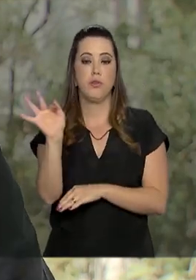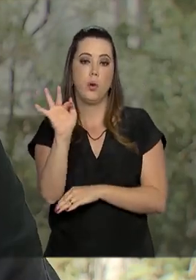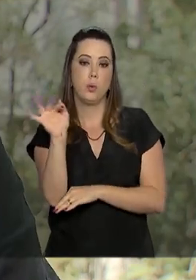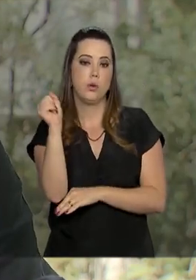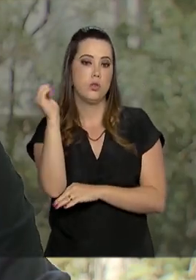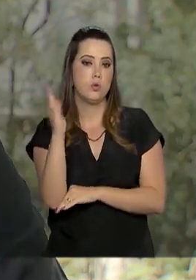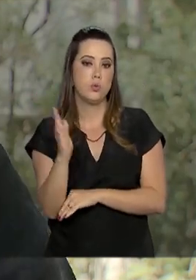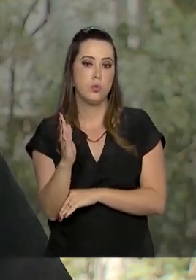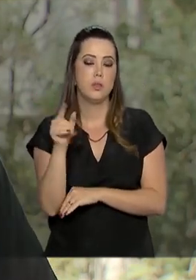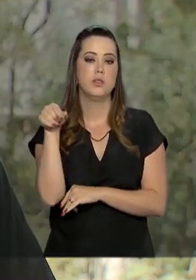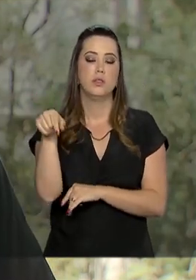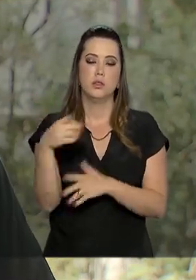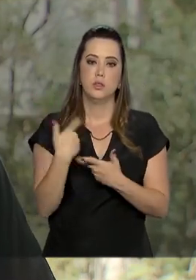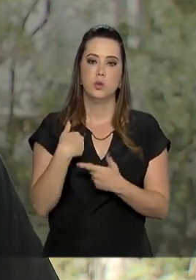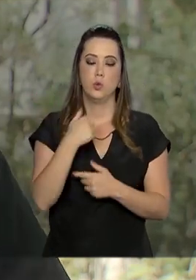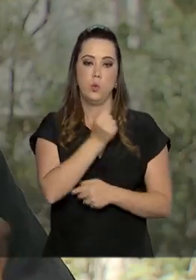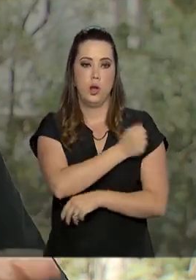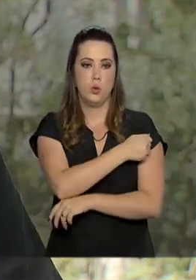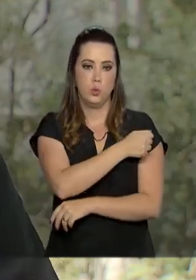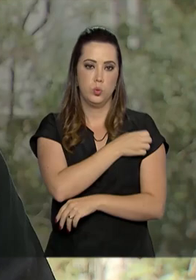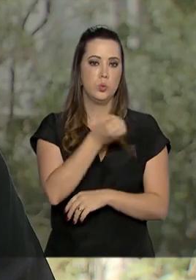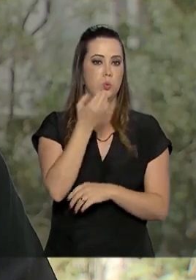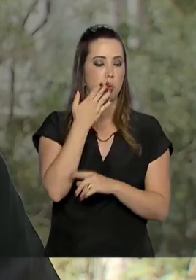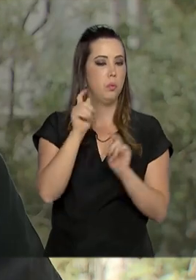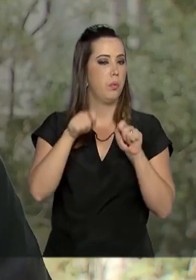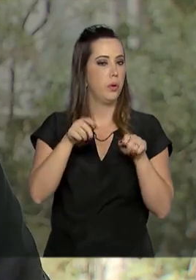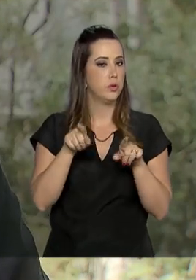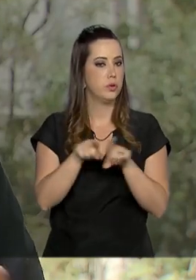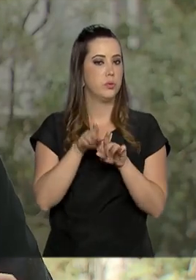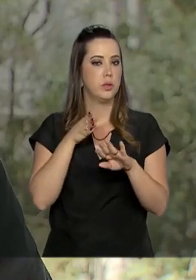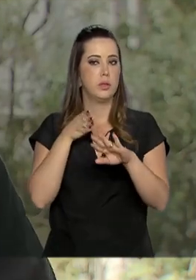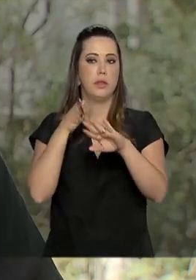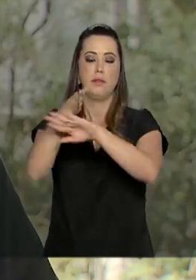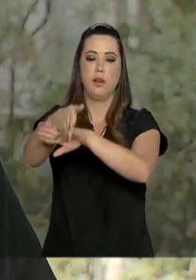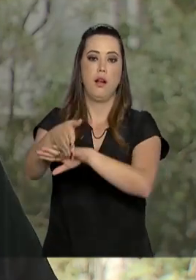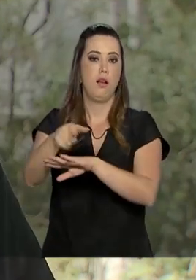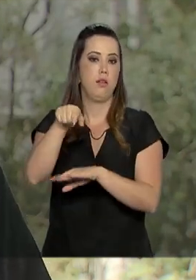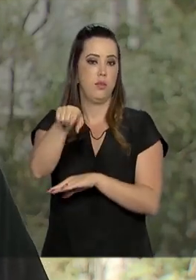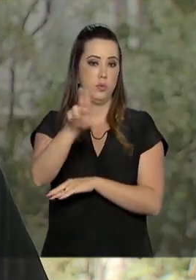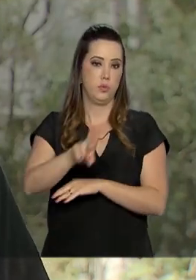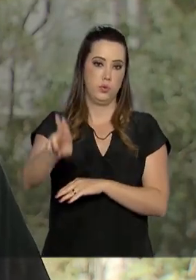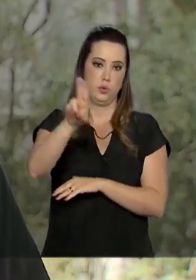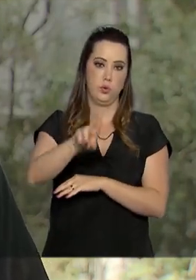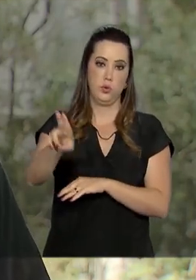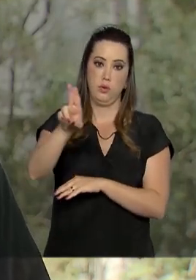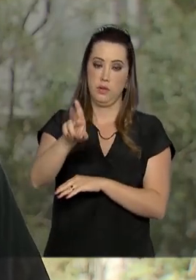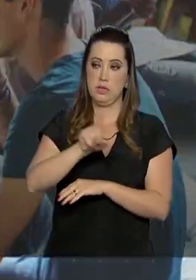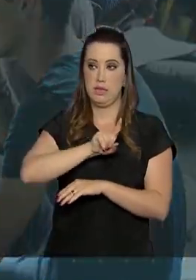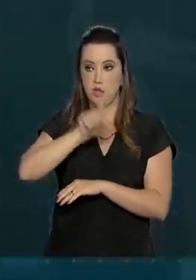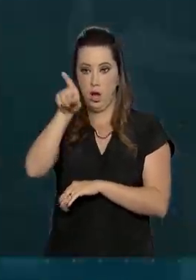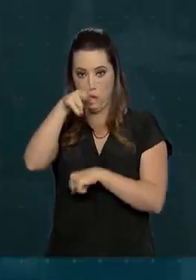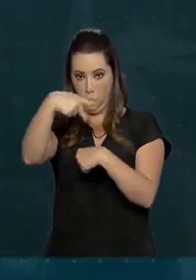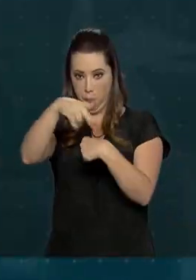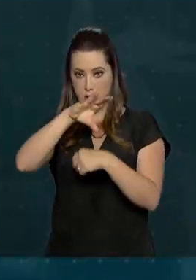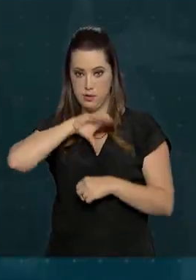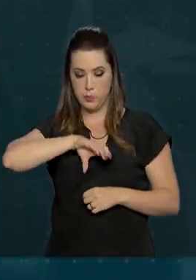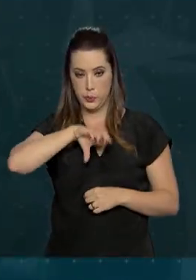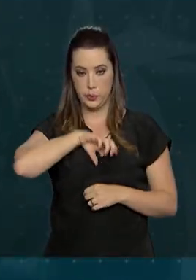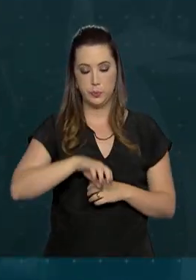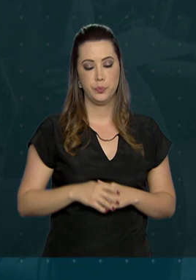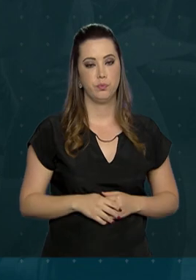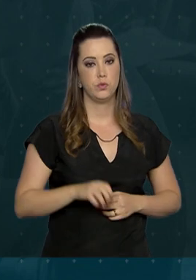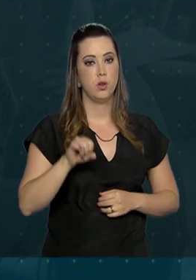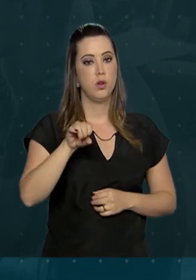o aluno bem classificado pode ainda ingressar direto em universidades de portugal o sisu seleciona